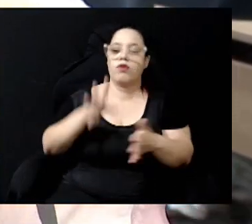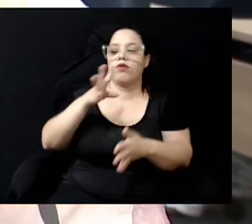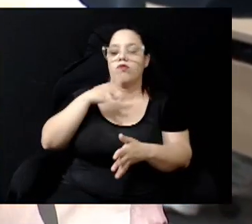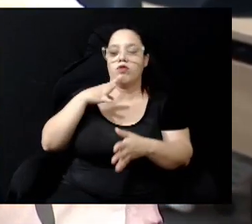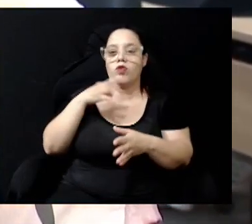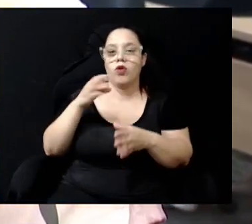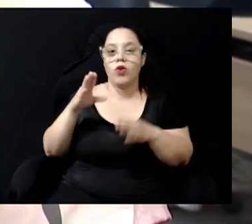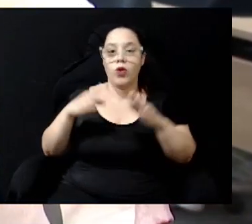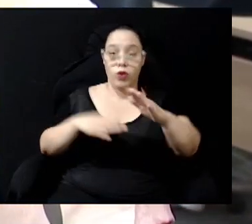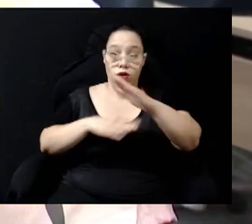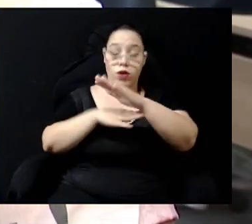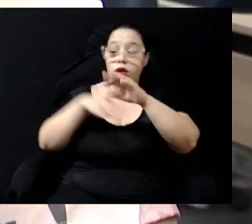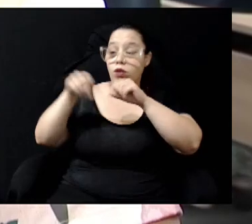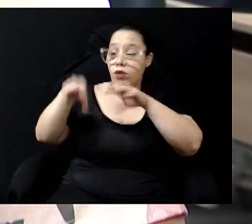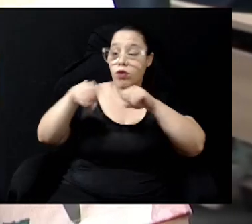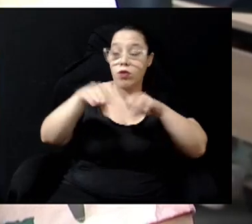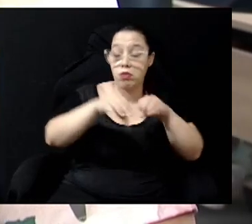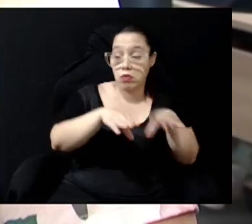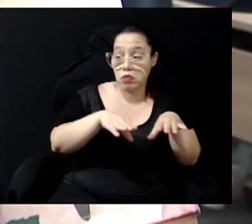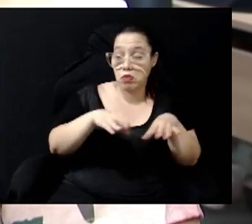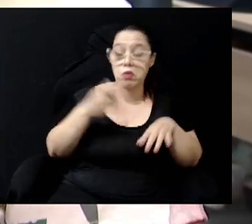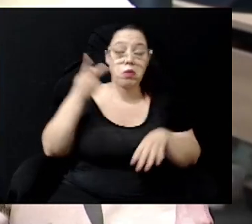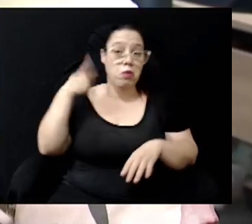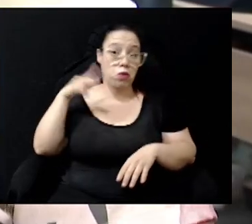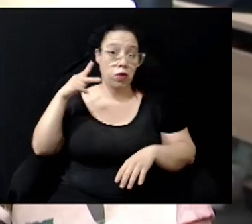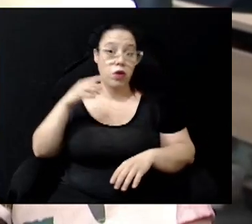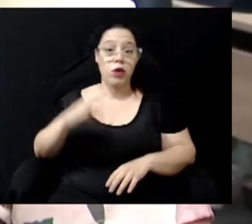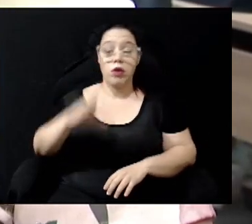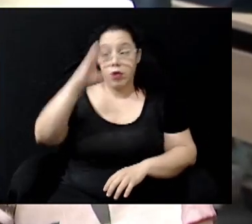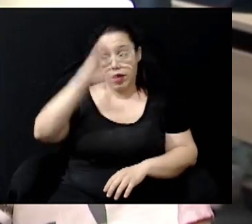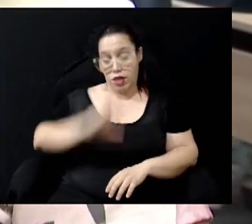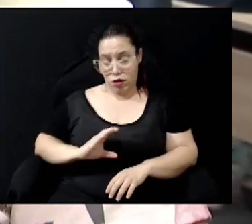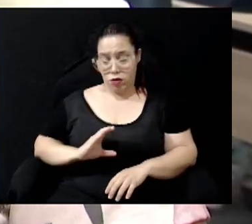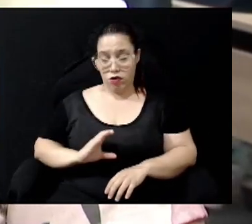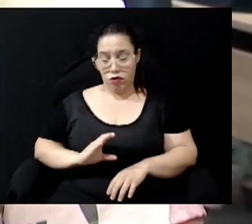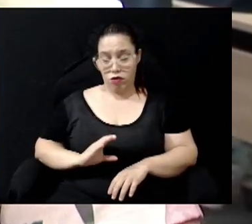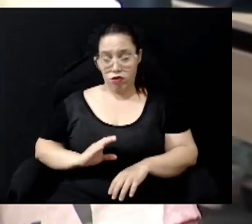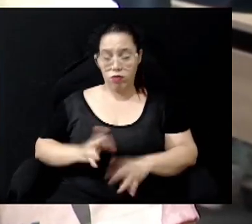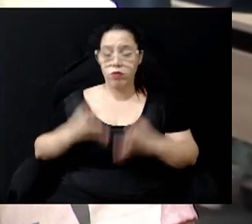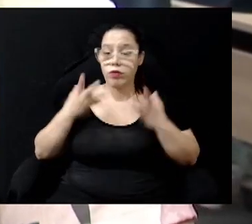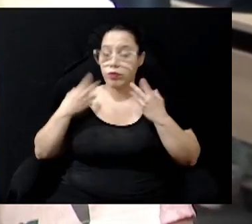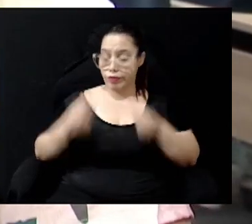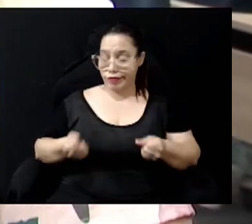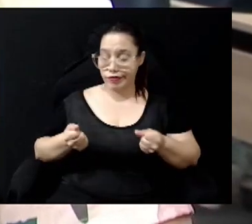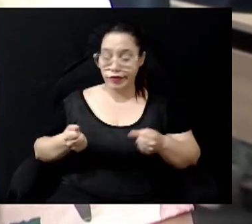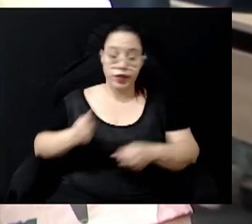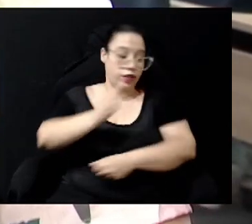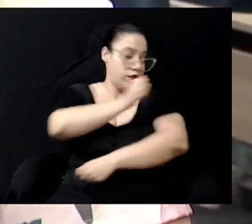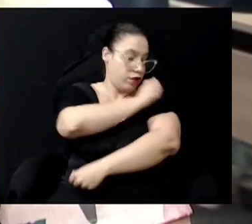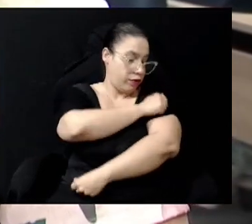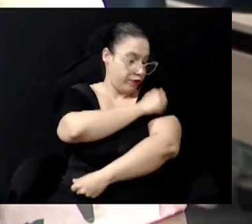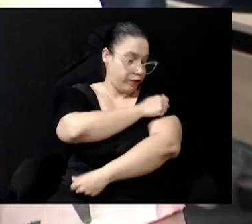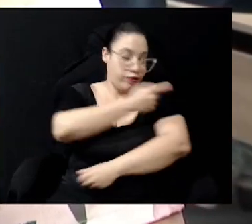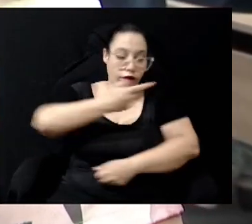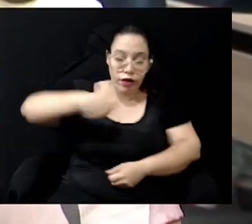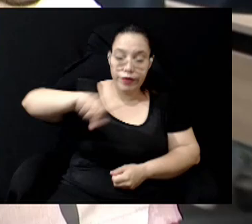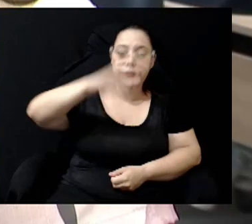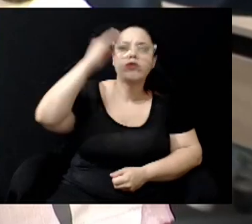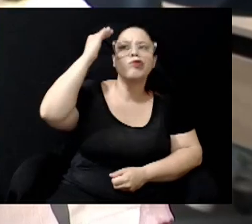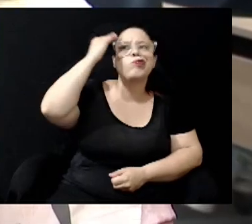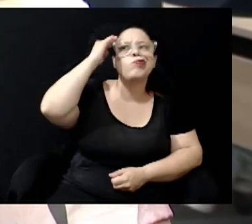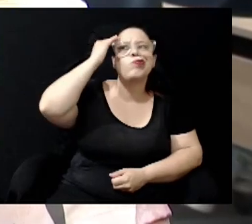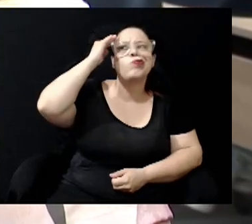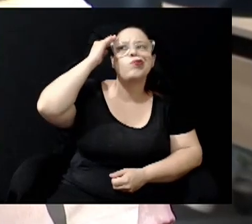programa de educação política e para a cidadania. Então, quando a gente recebe esse público, é para que eles entendam um pouquinho sobre a política